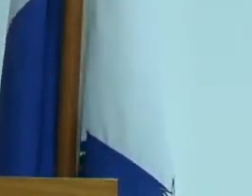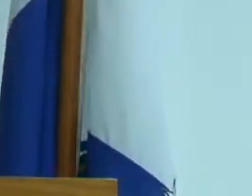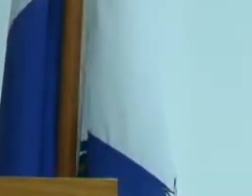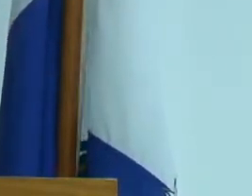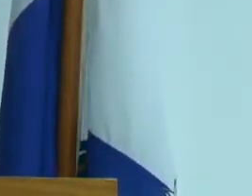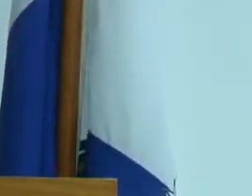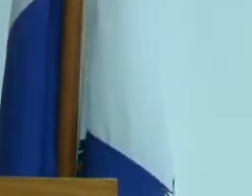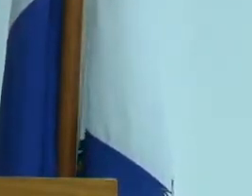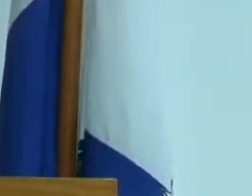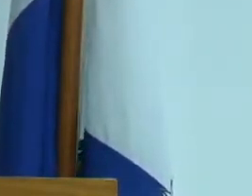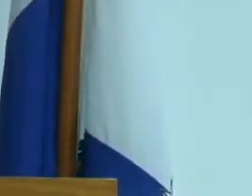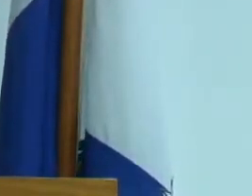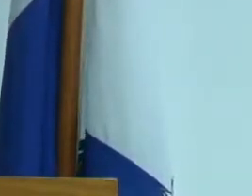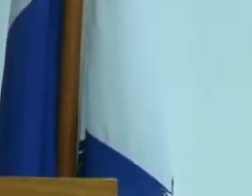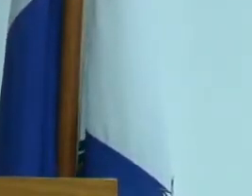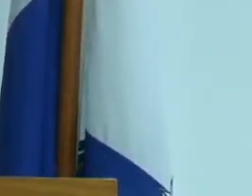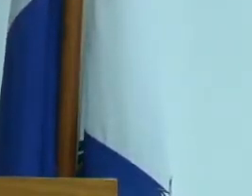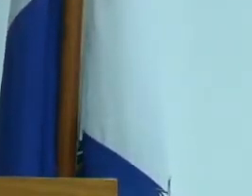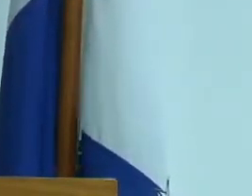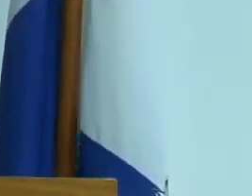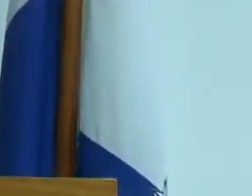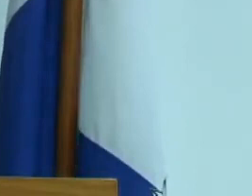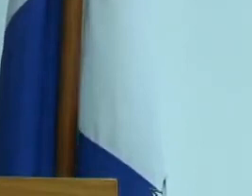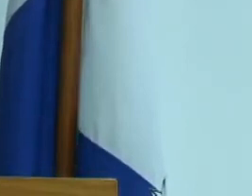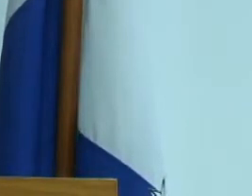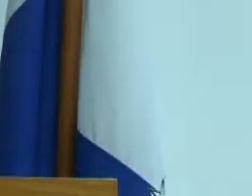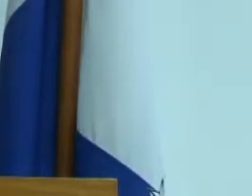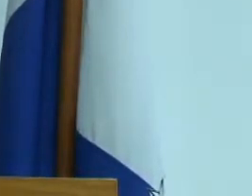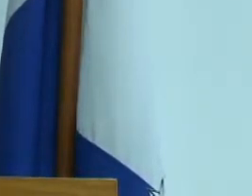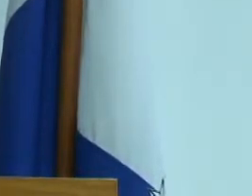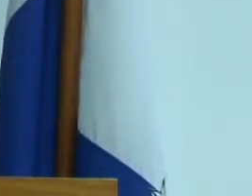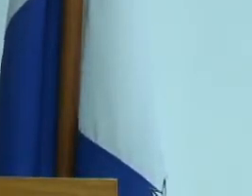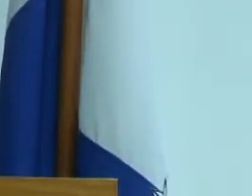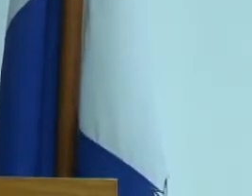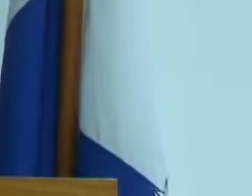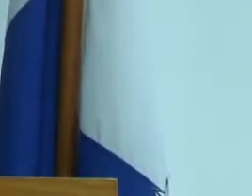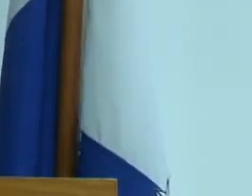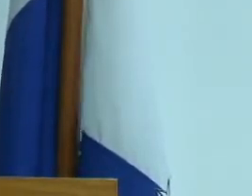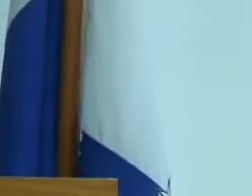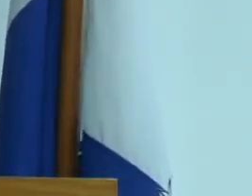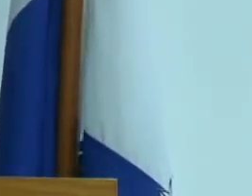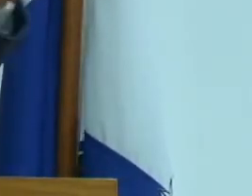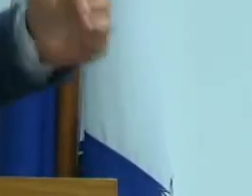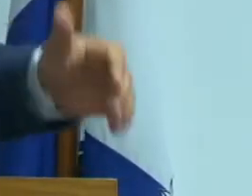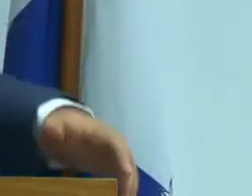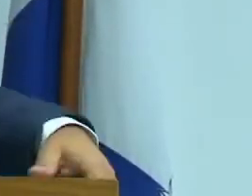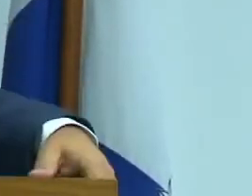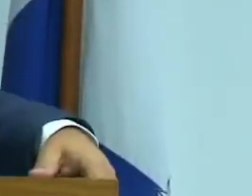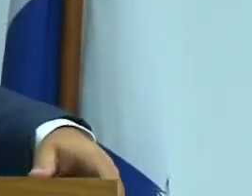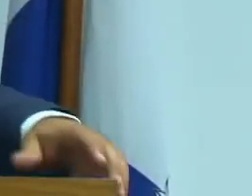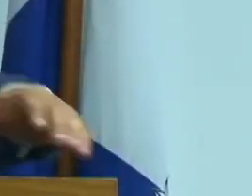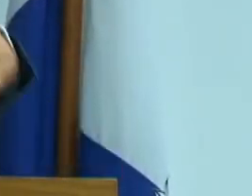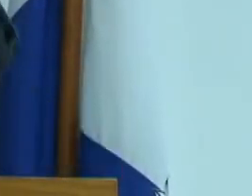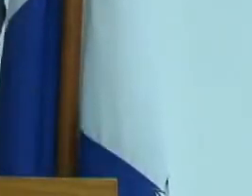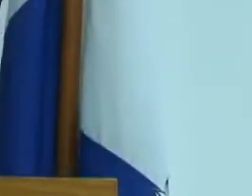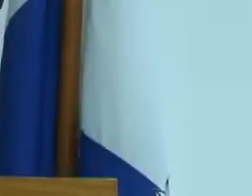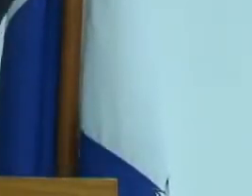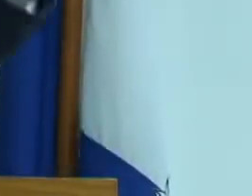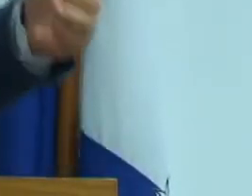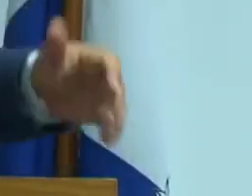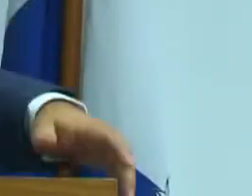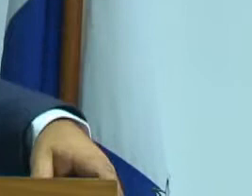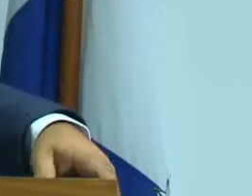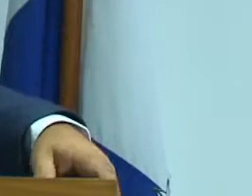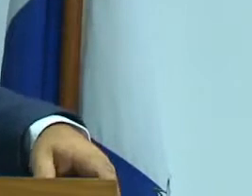semanas atrás, penúltima sessão, eu fiz um pedido para essa mesma rua relacionada às enchentes, pedindo a